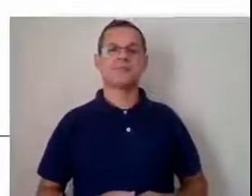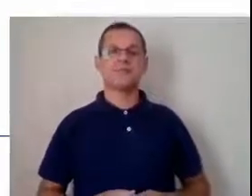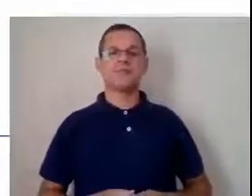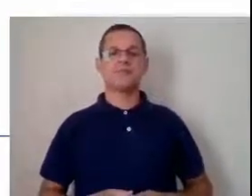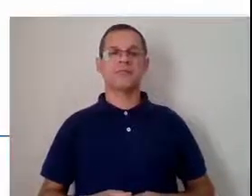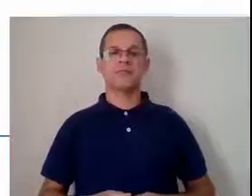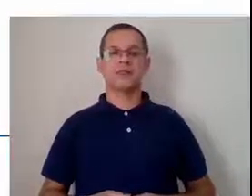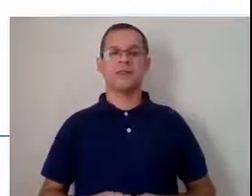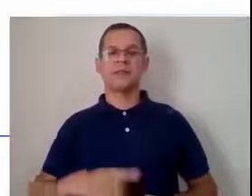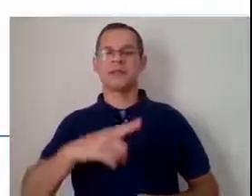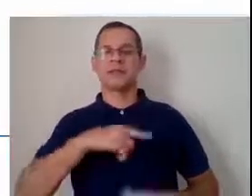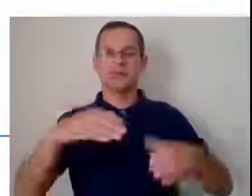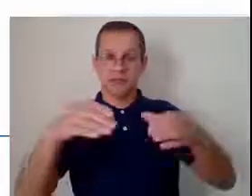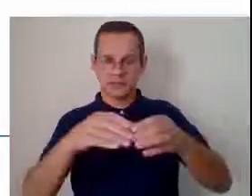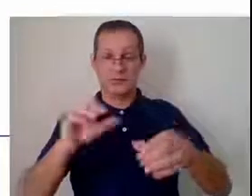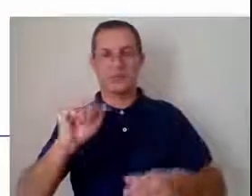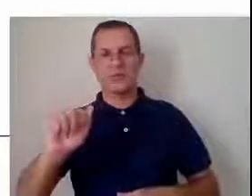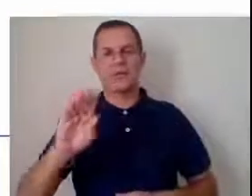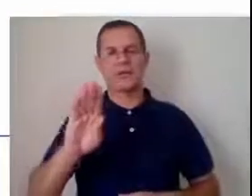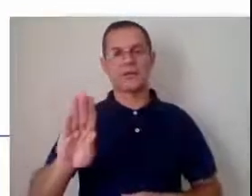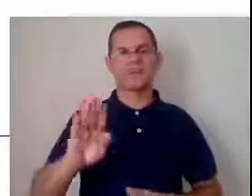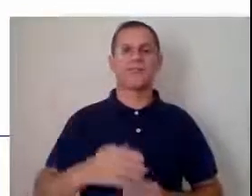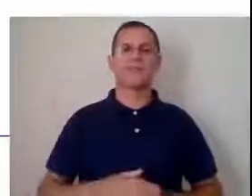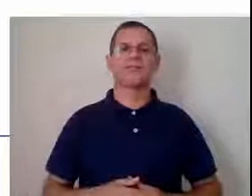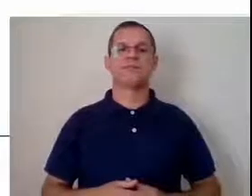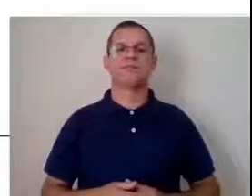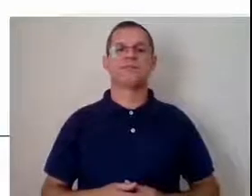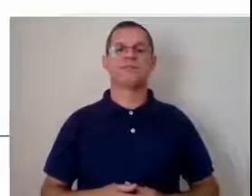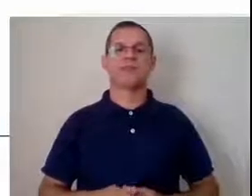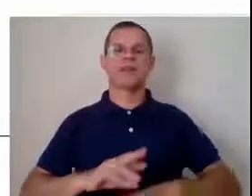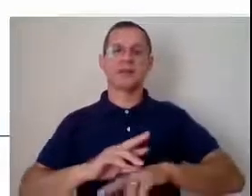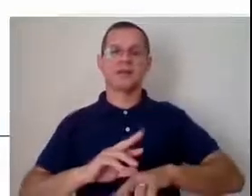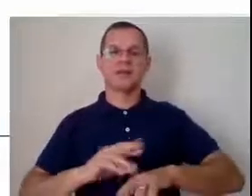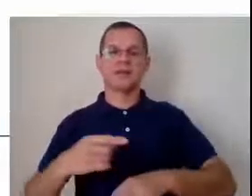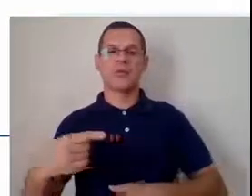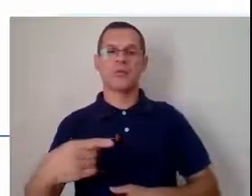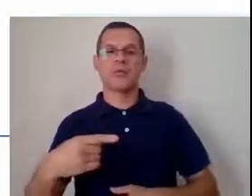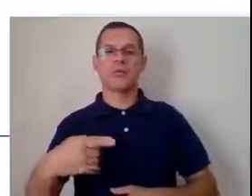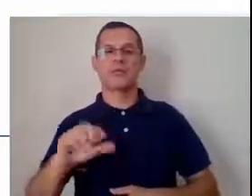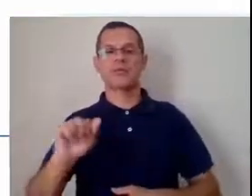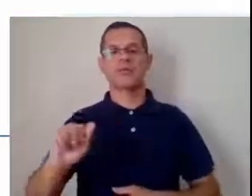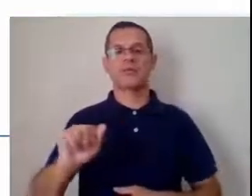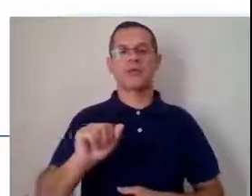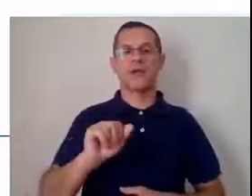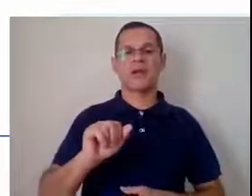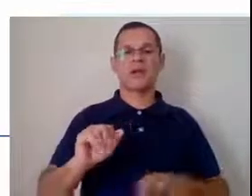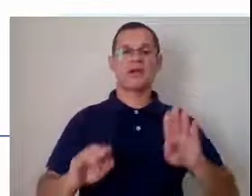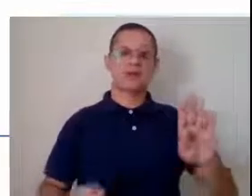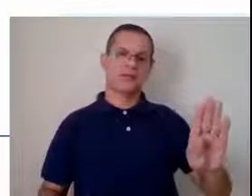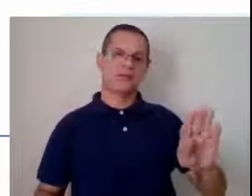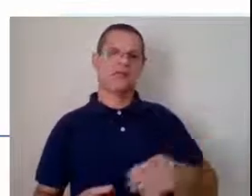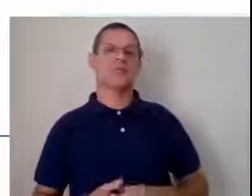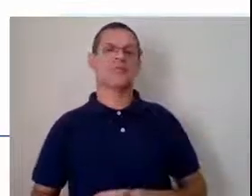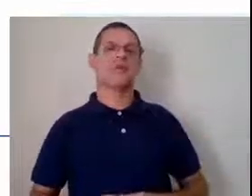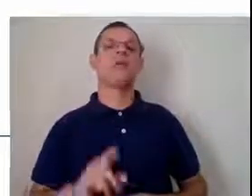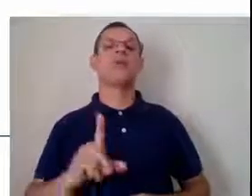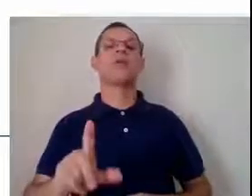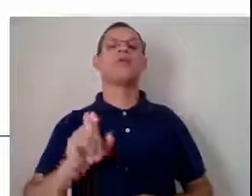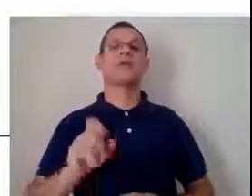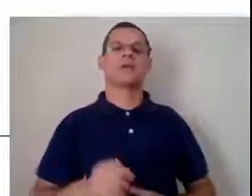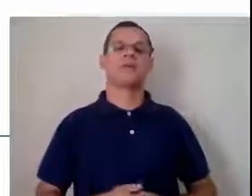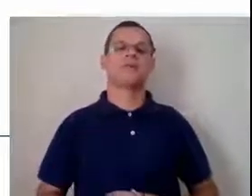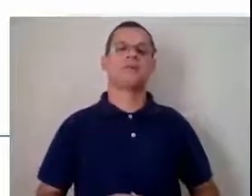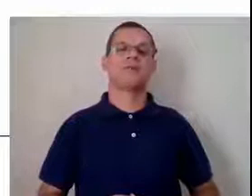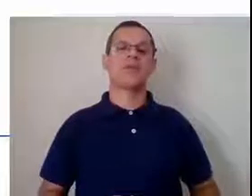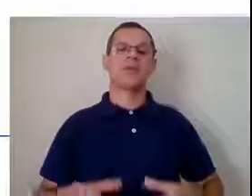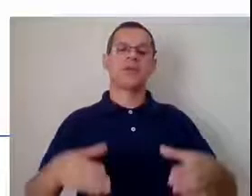Dados os conjuntos A e B, a diferença de A e B é o quê?